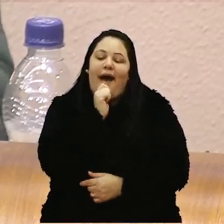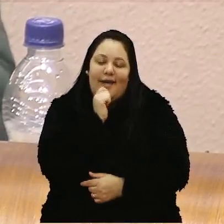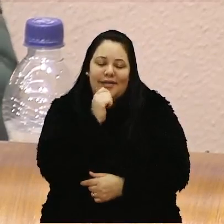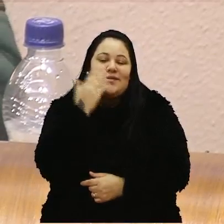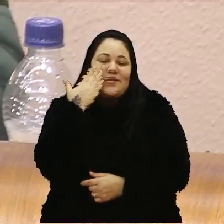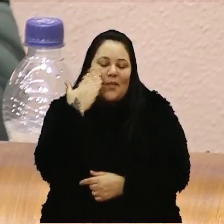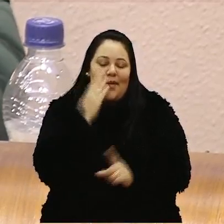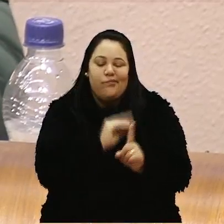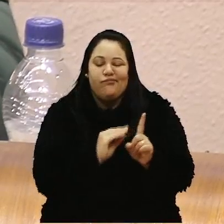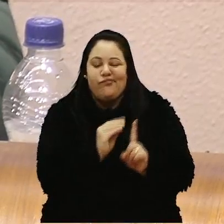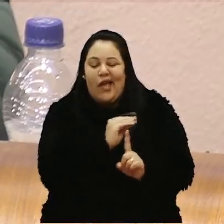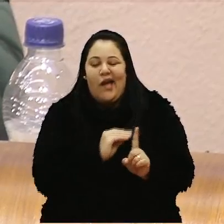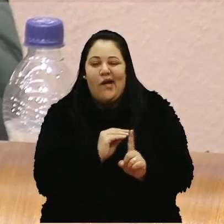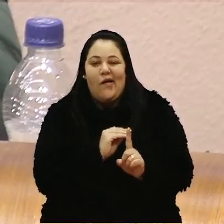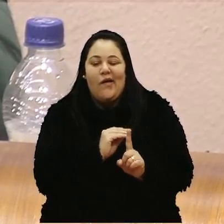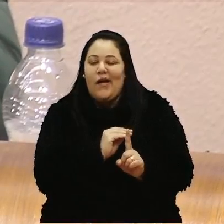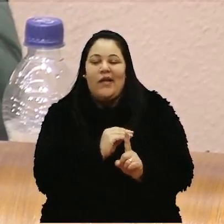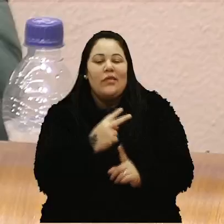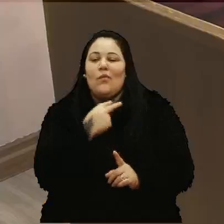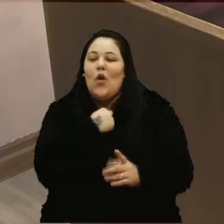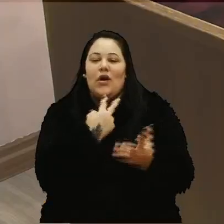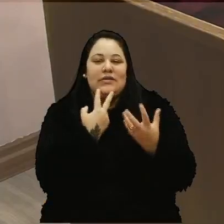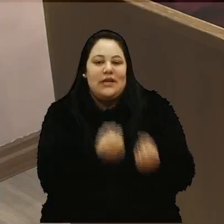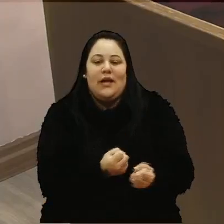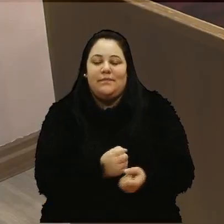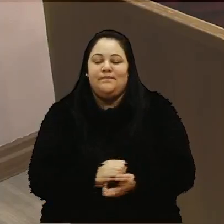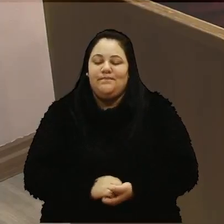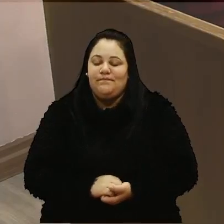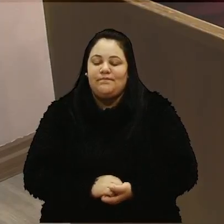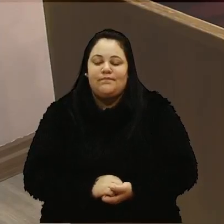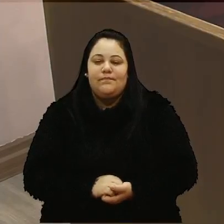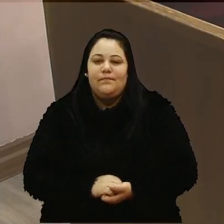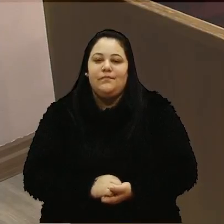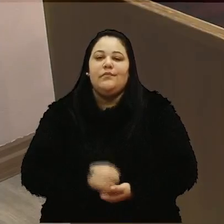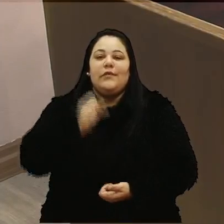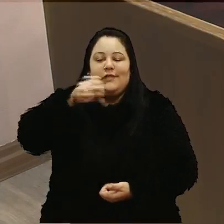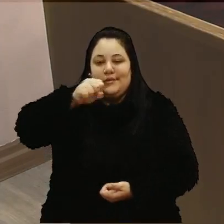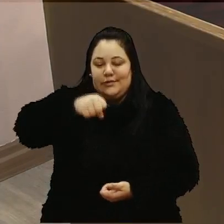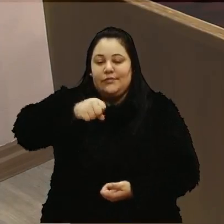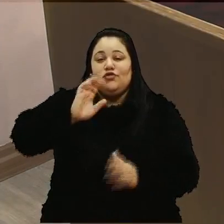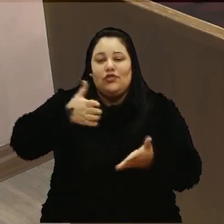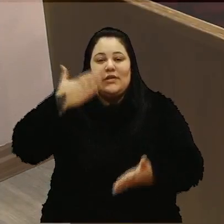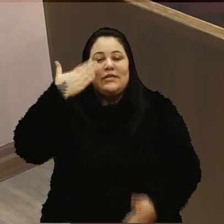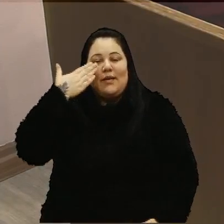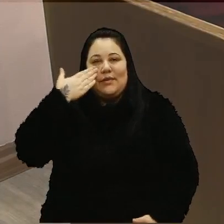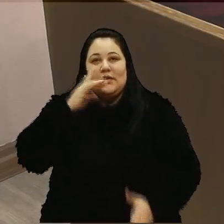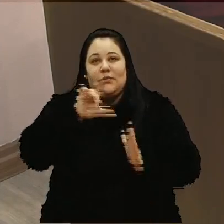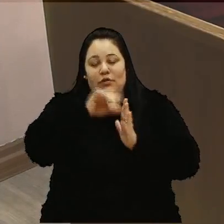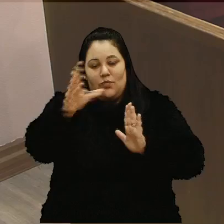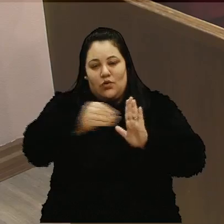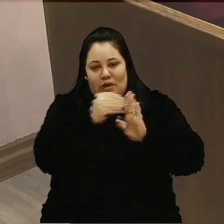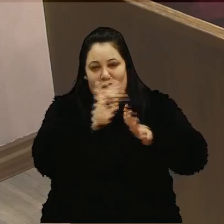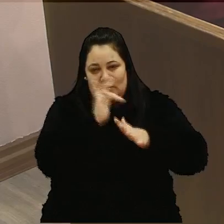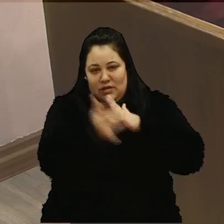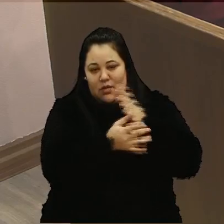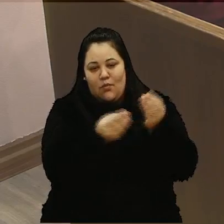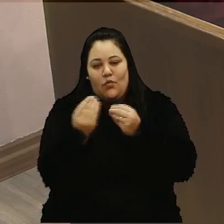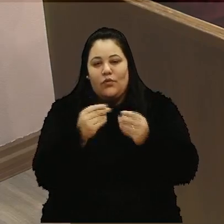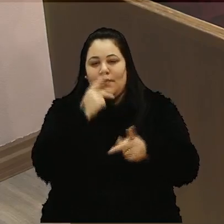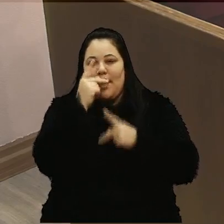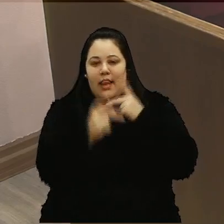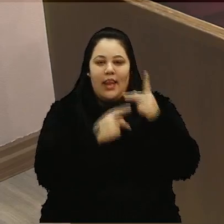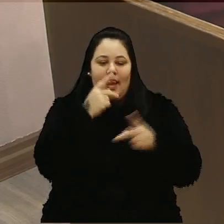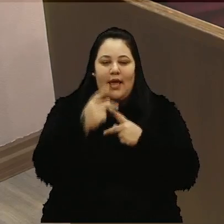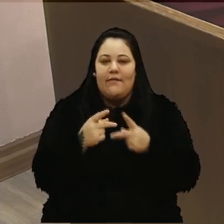Isso é um absurdo, a gente não pode tolerar de forma nenhuma. Isso mesmo, e a gente sabe que depois de colocado ali na rede social, muitas pessoas vêm com juízo de